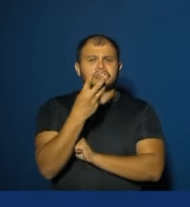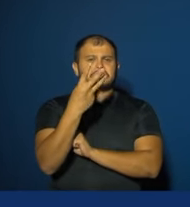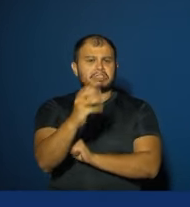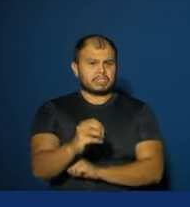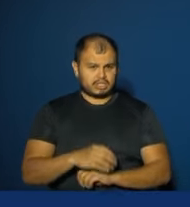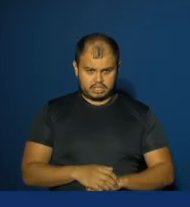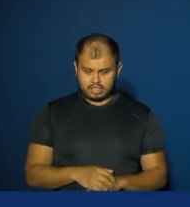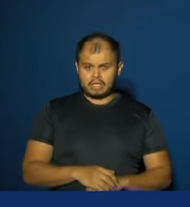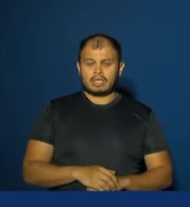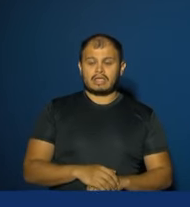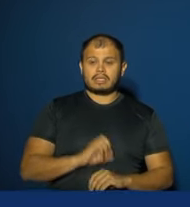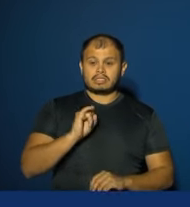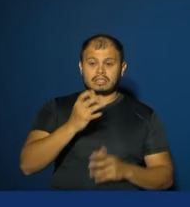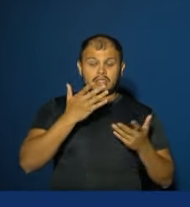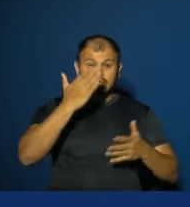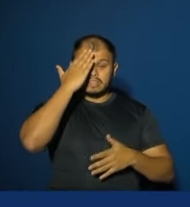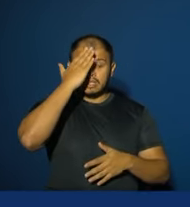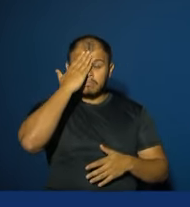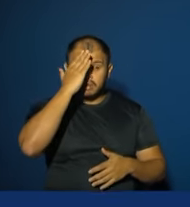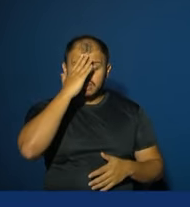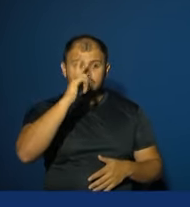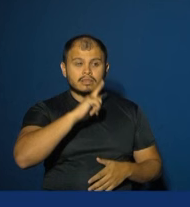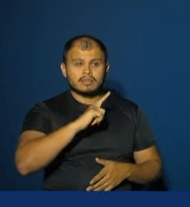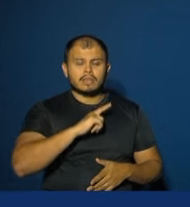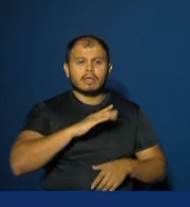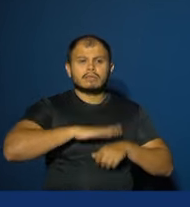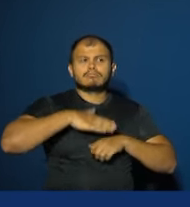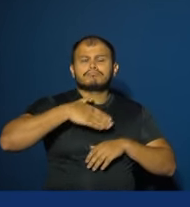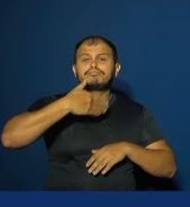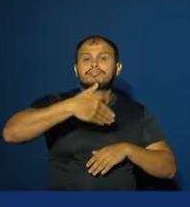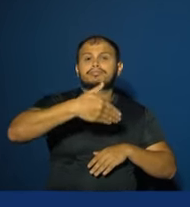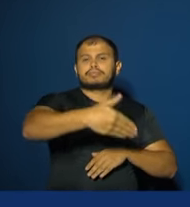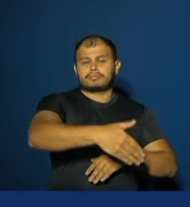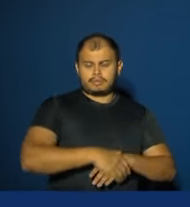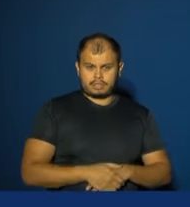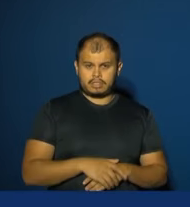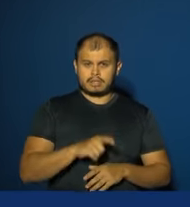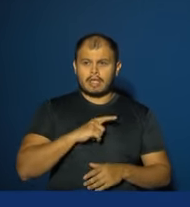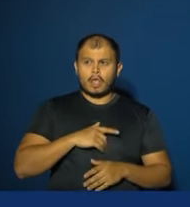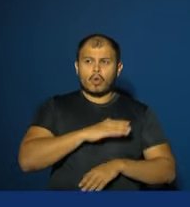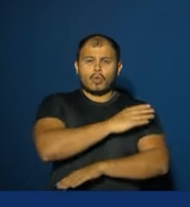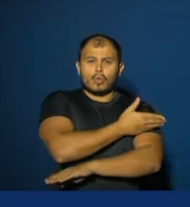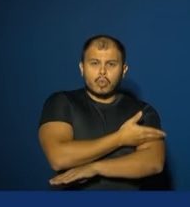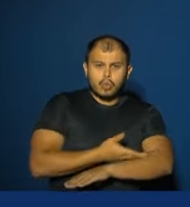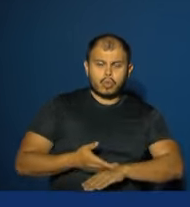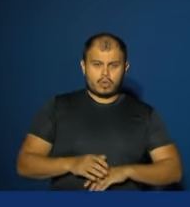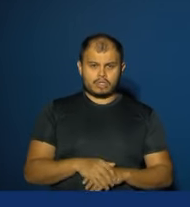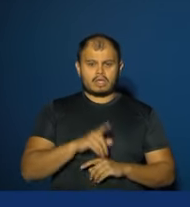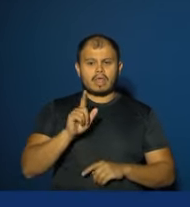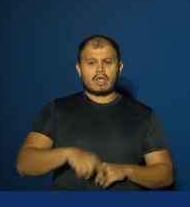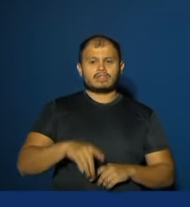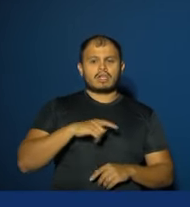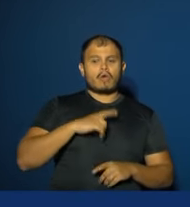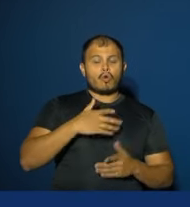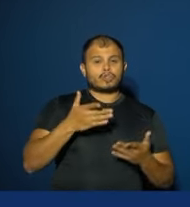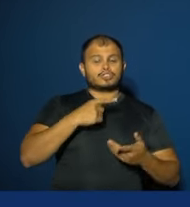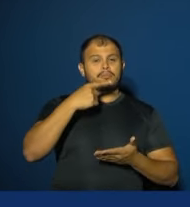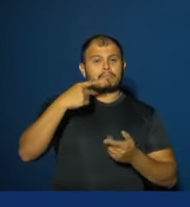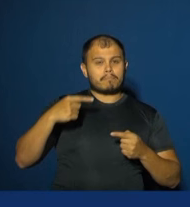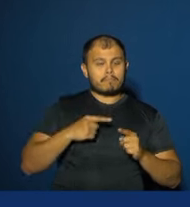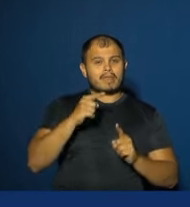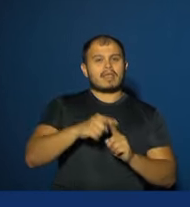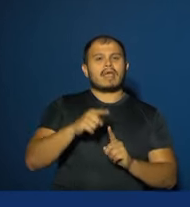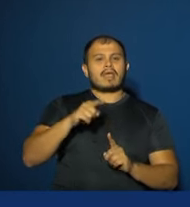Quem olha quer olhar qual o compromisso que tem como tendência. E como tendência, a tendência de zero, meta fiscal